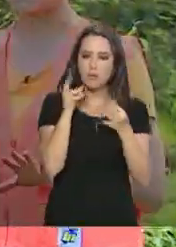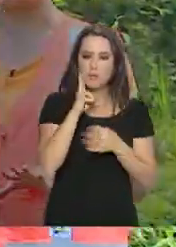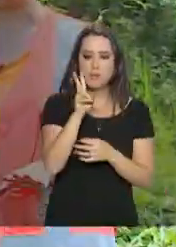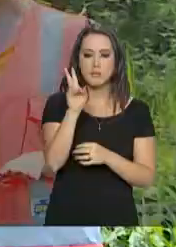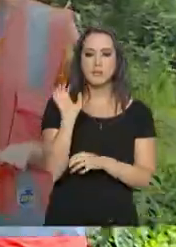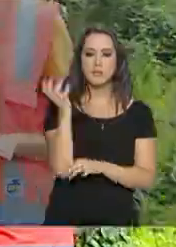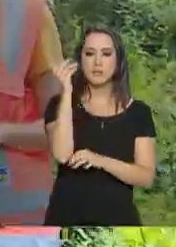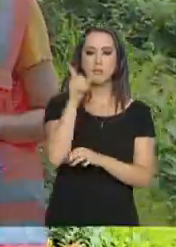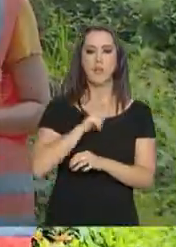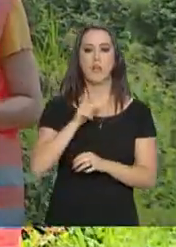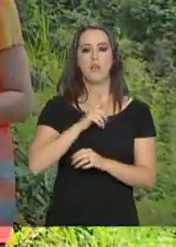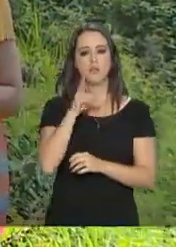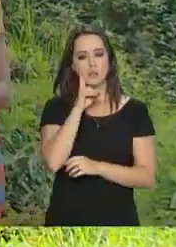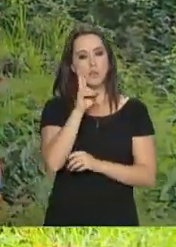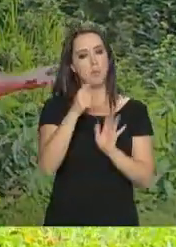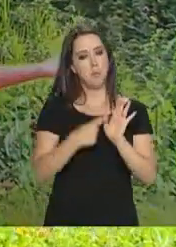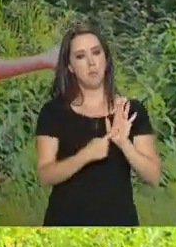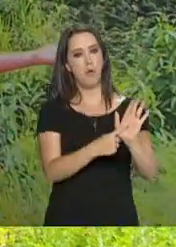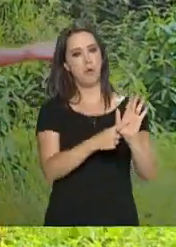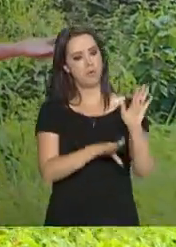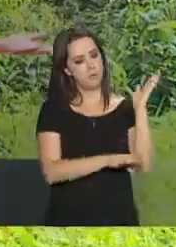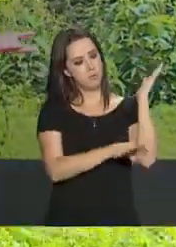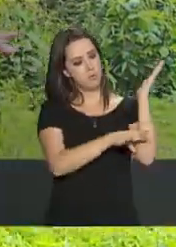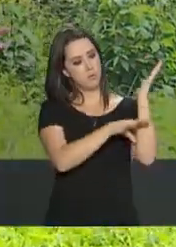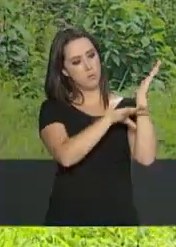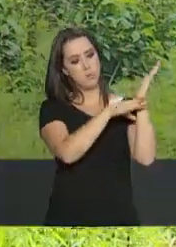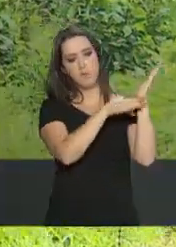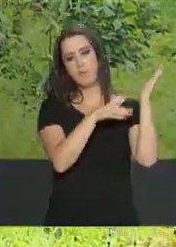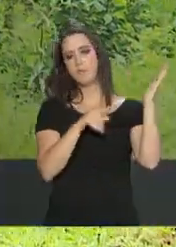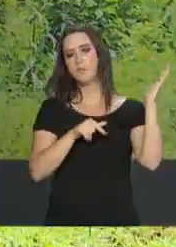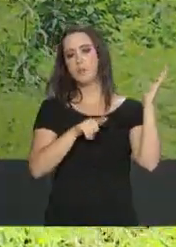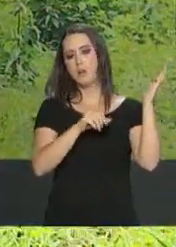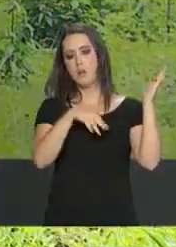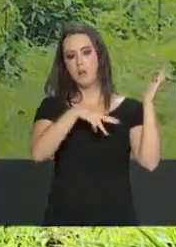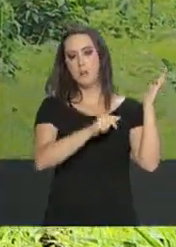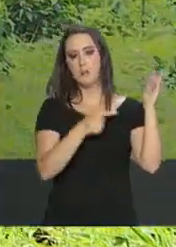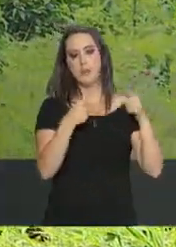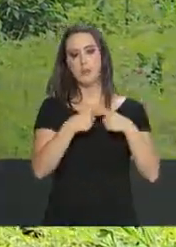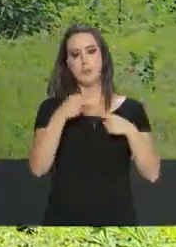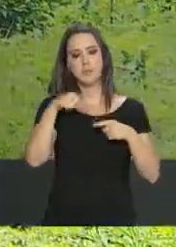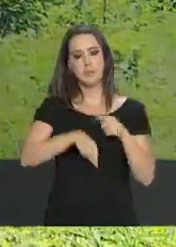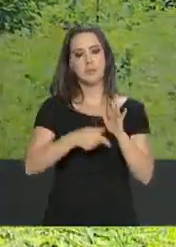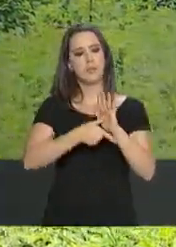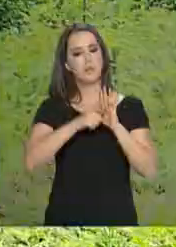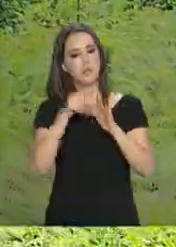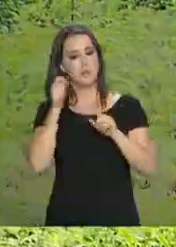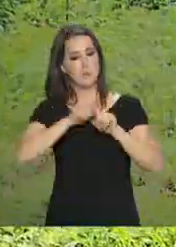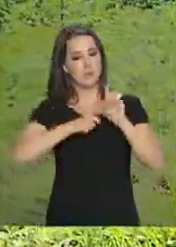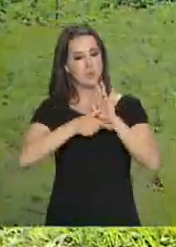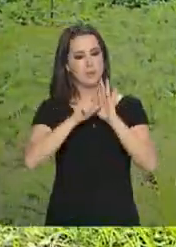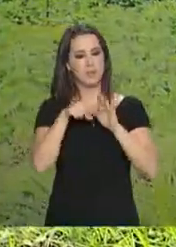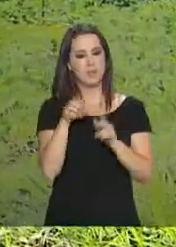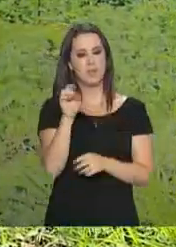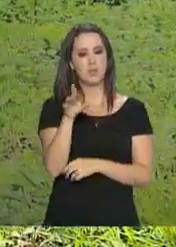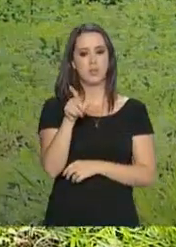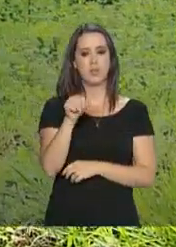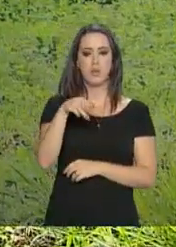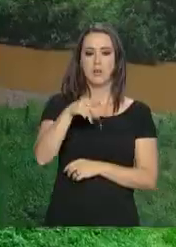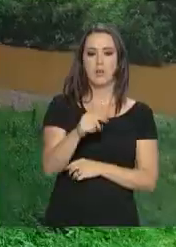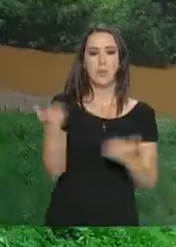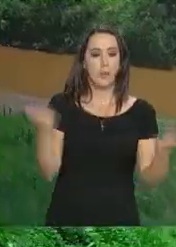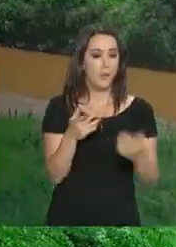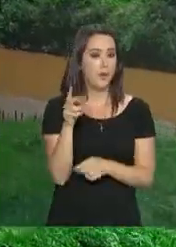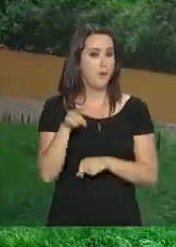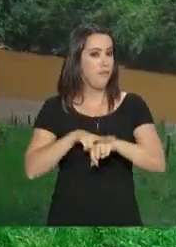ainda guardam a marca do desastre. Mas aqui, até onde meses atrás era tudo lama, já começou a ficar verde.